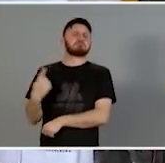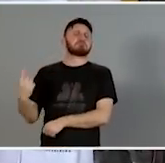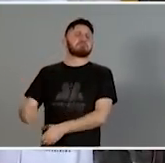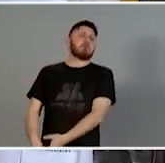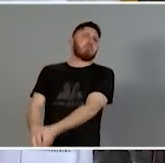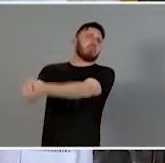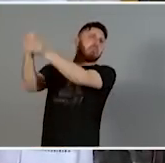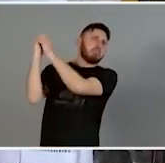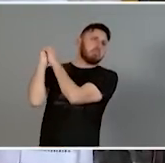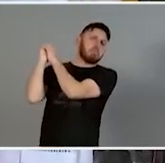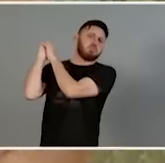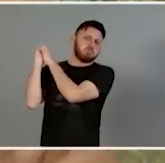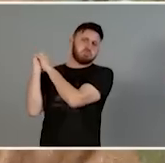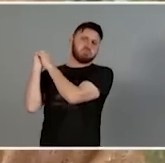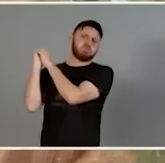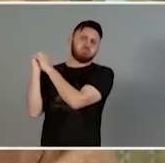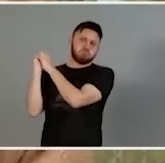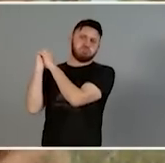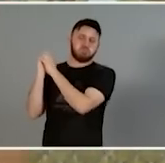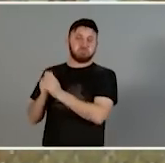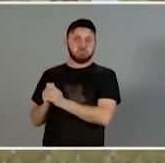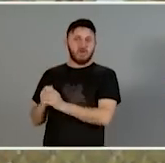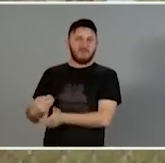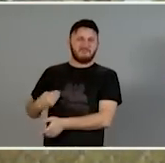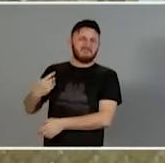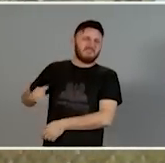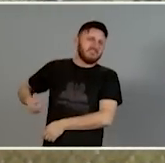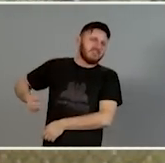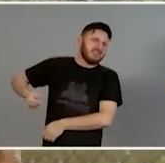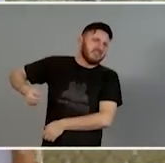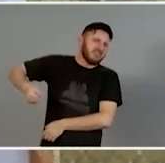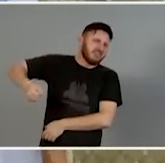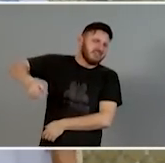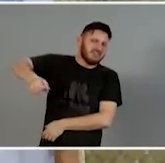fardo a vida inteira